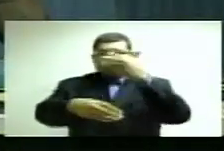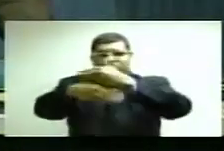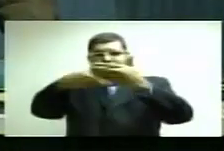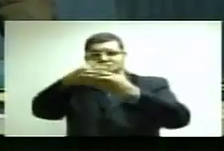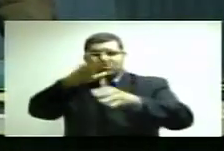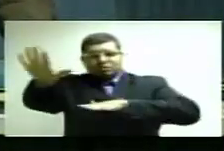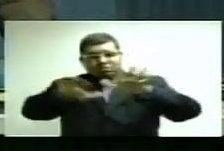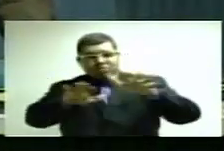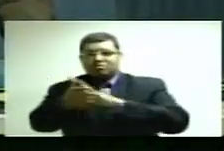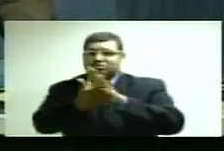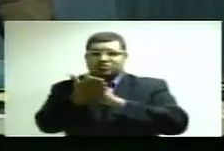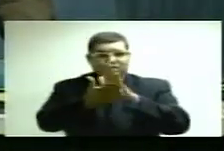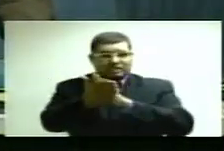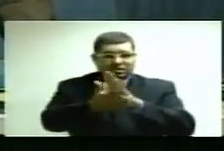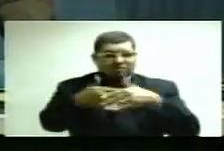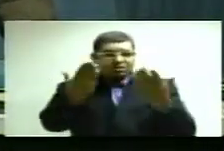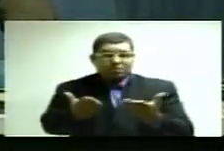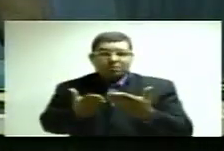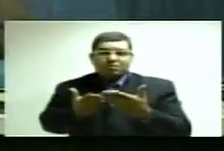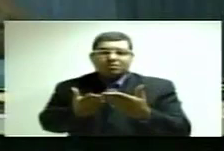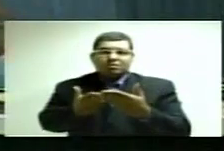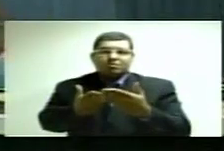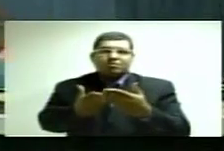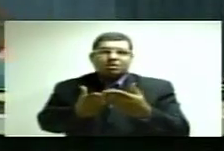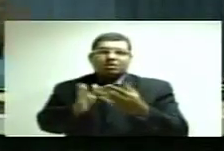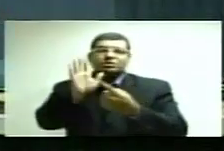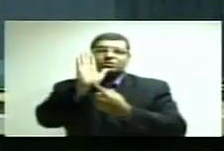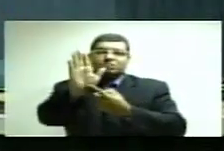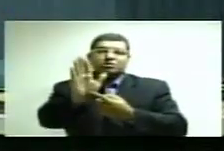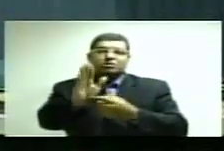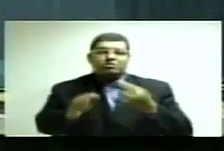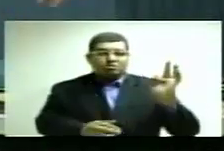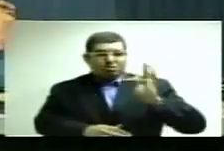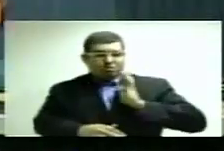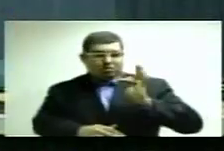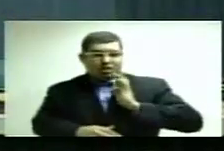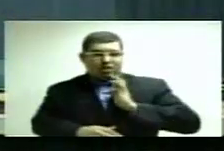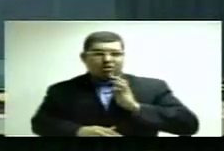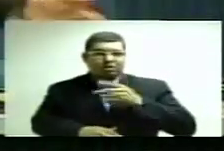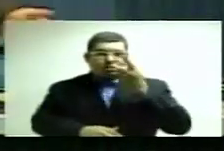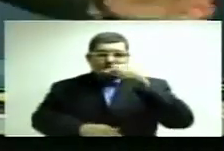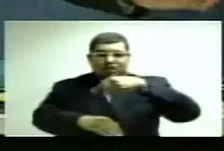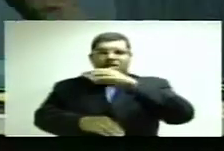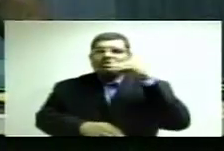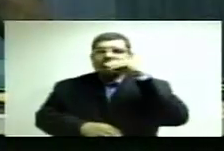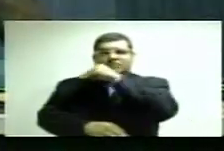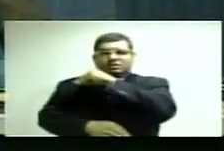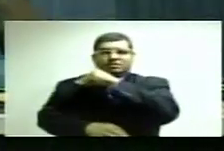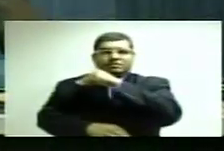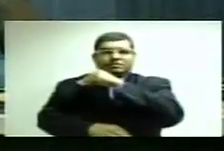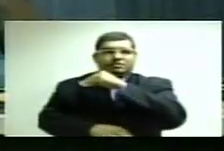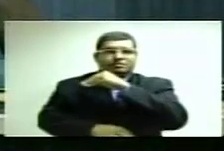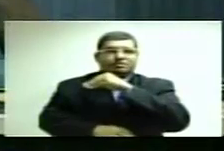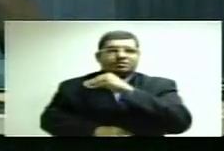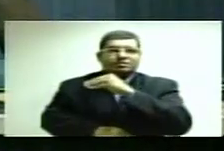de mobilidade, mas dá manchete para o técnico da Inglaterra, porque disse que aqui é muito quente.